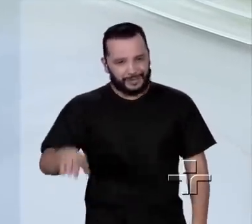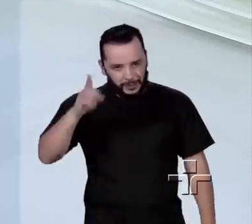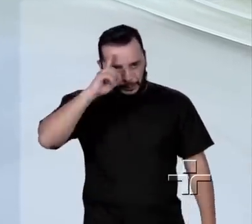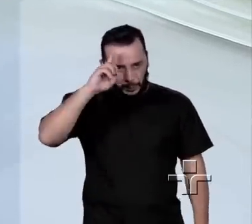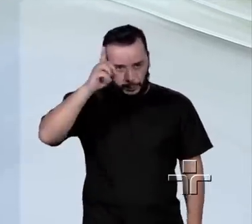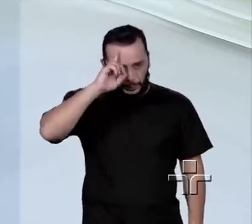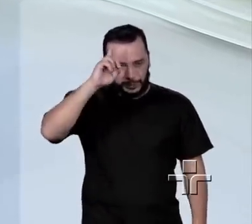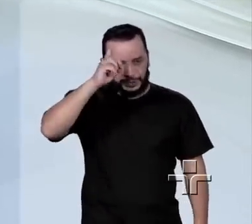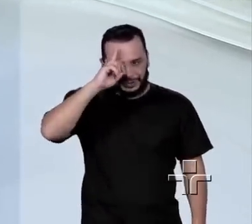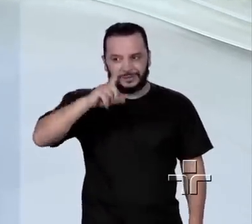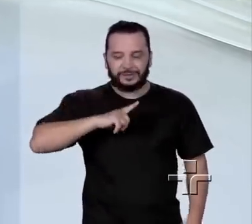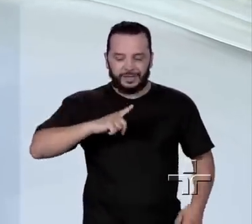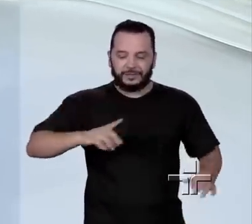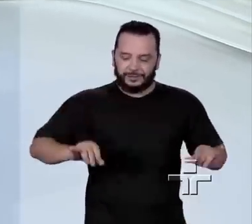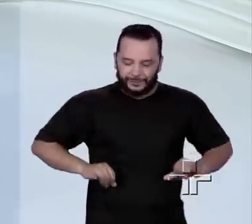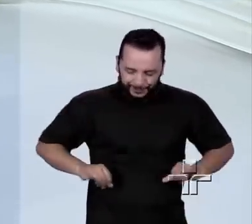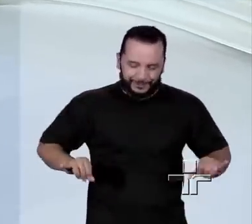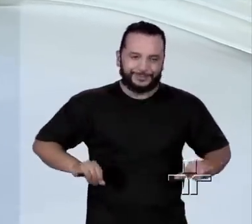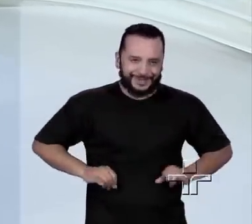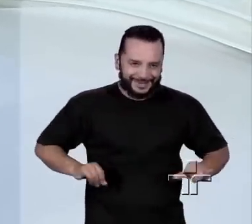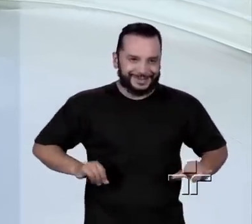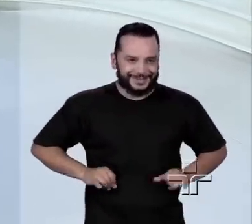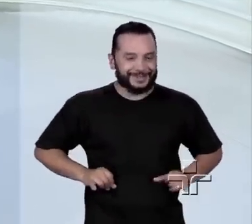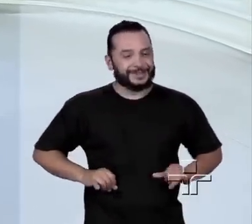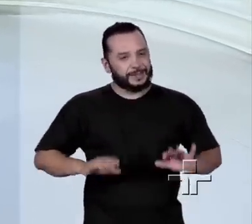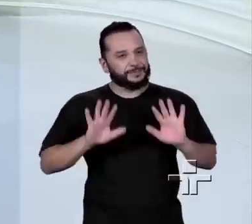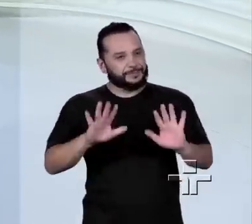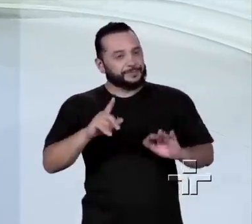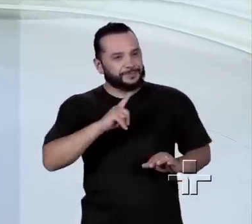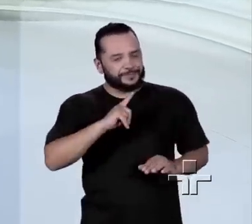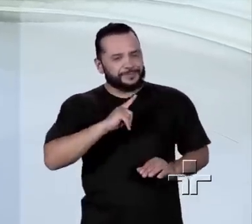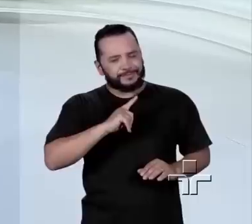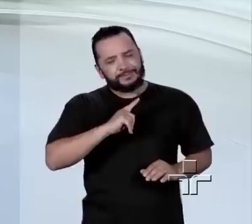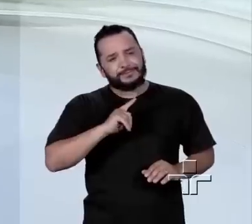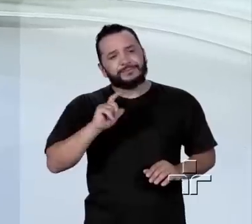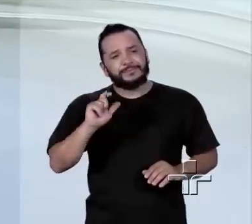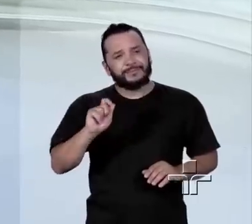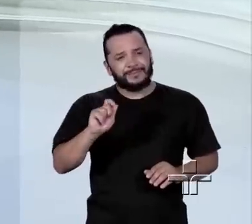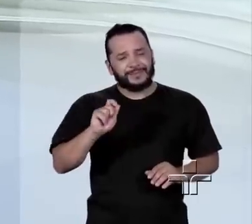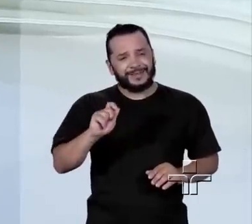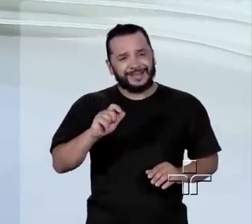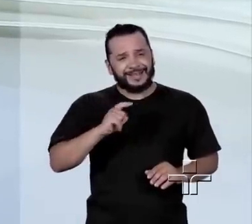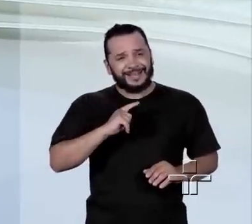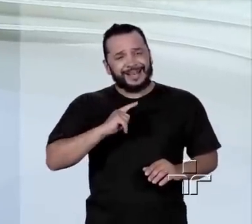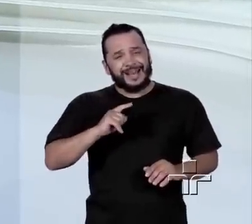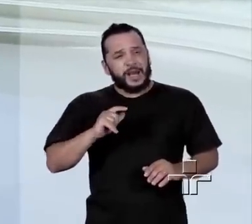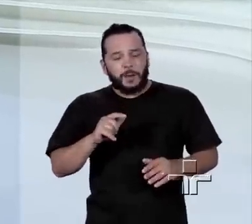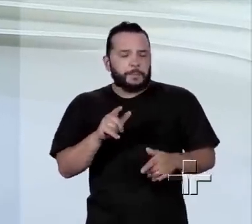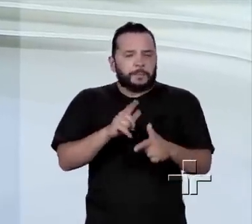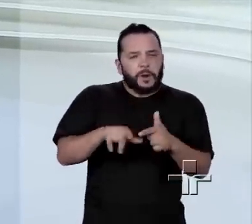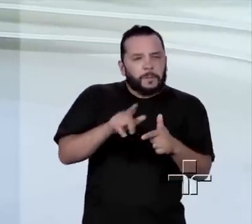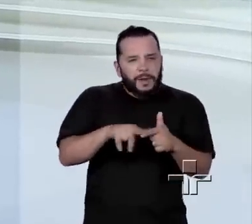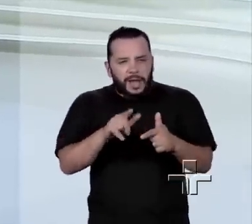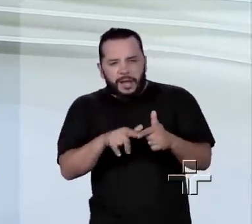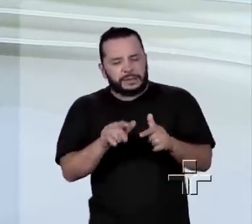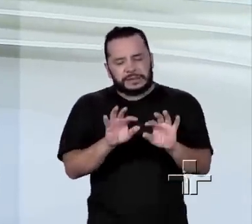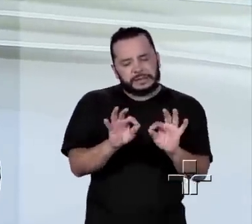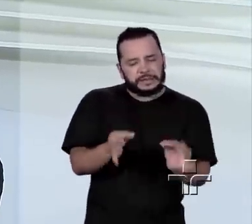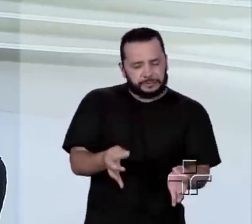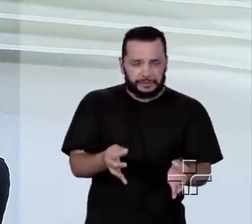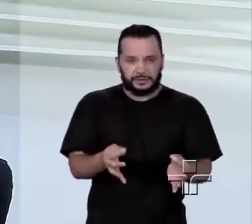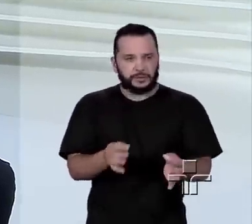nós temos muito mais ilações do que, muitas vezes, pequenas crises em relação